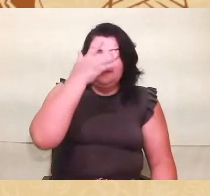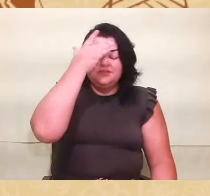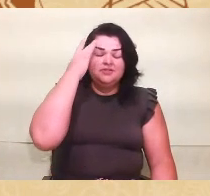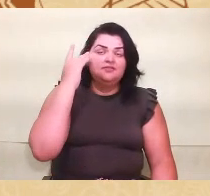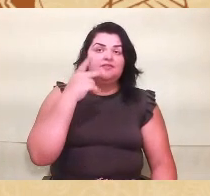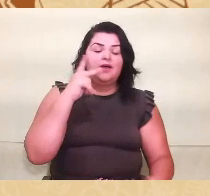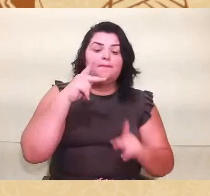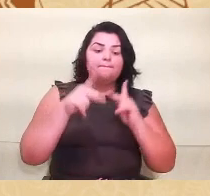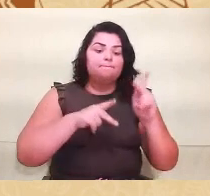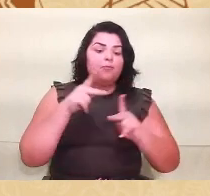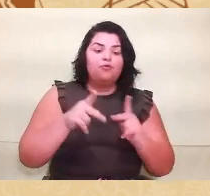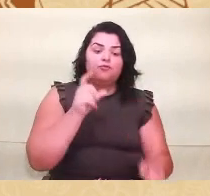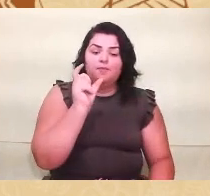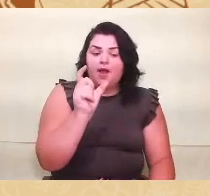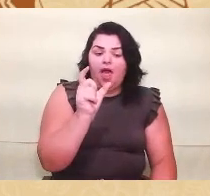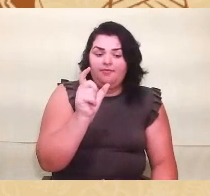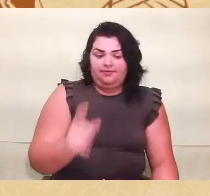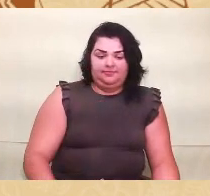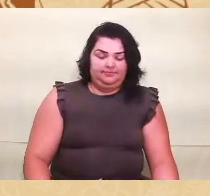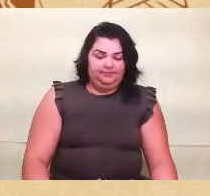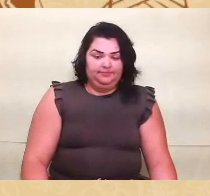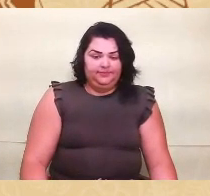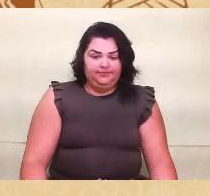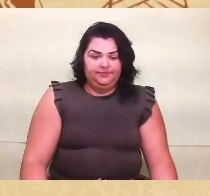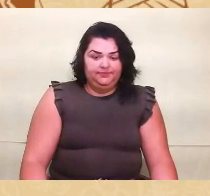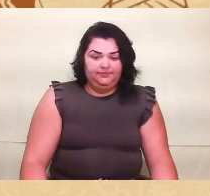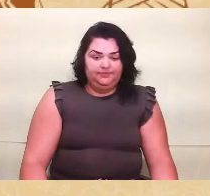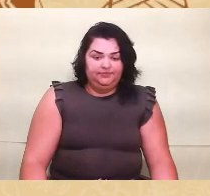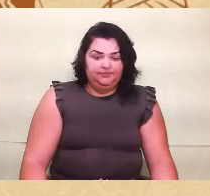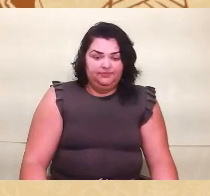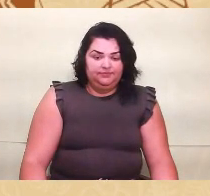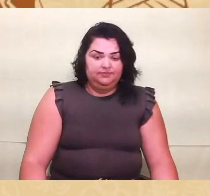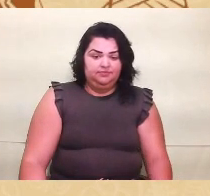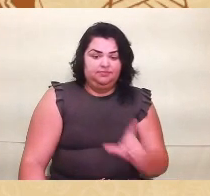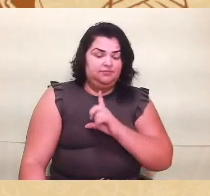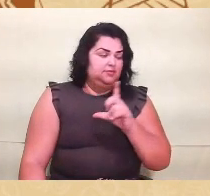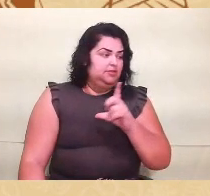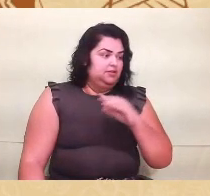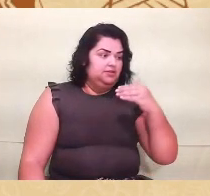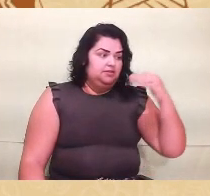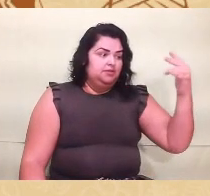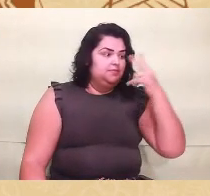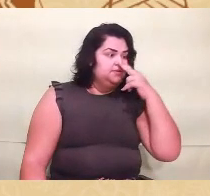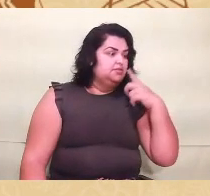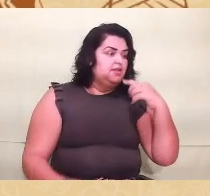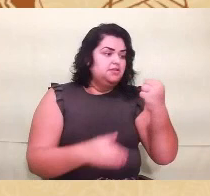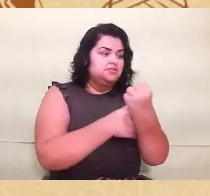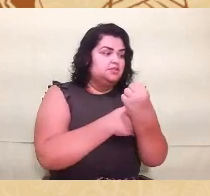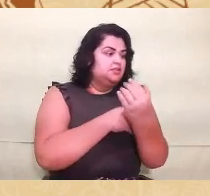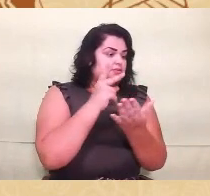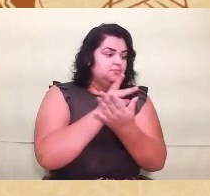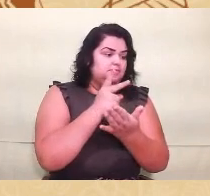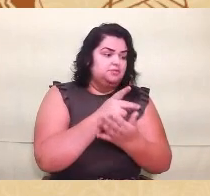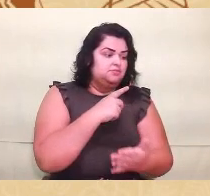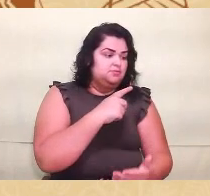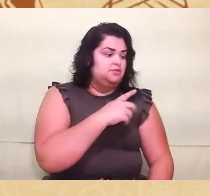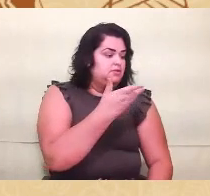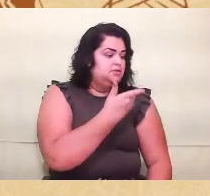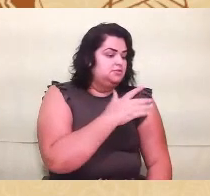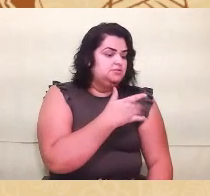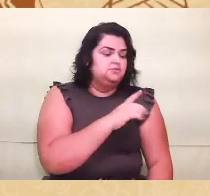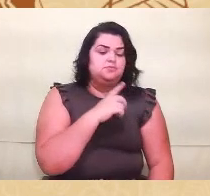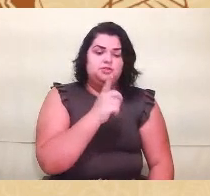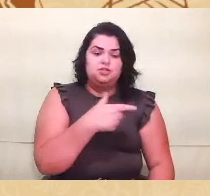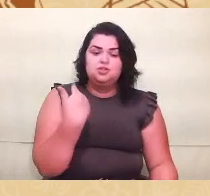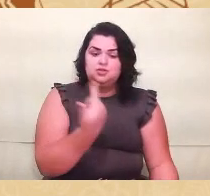é povo, nós somos povos, já estou contando um segredinho. porquê do racismo sobre nós.